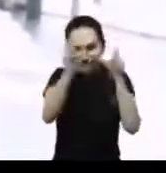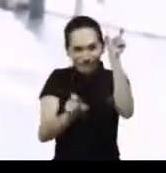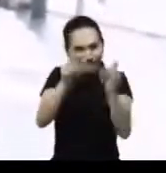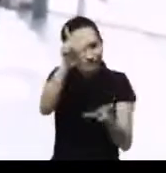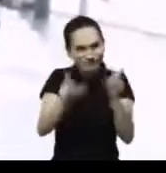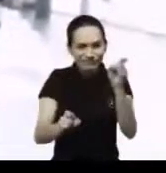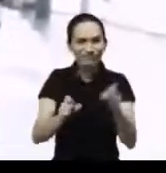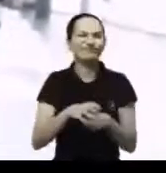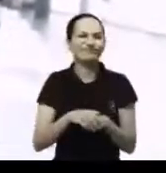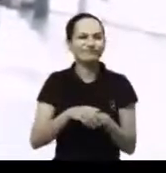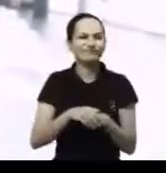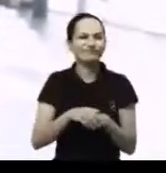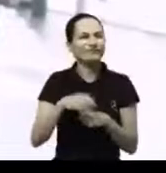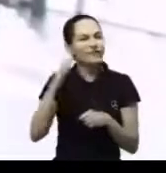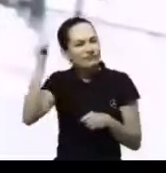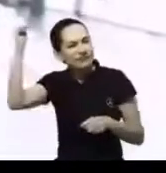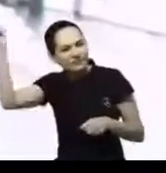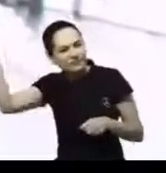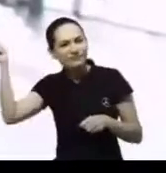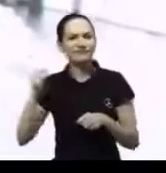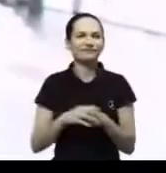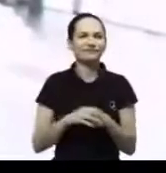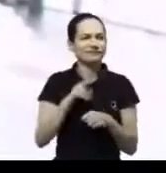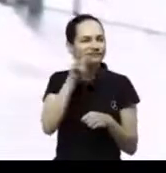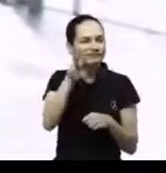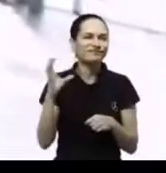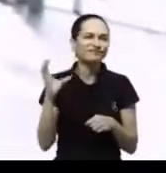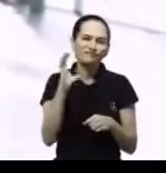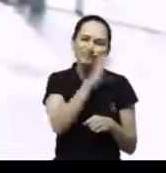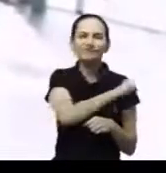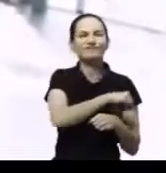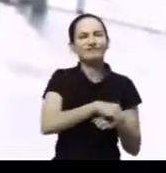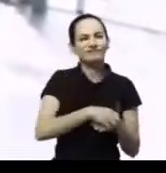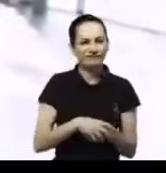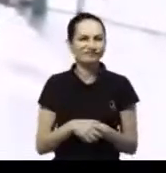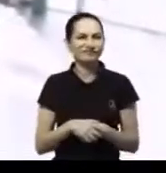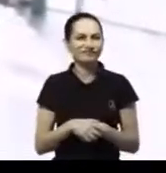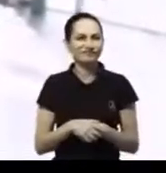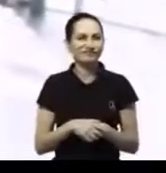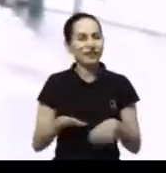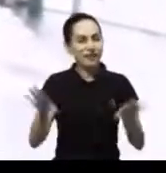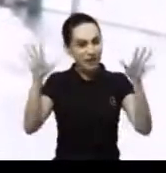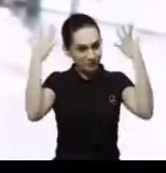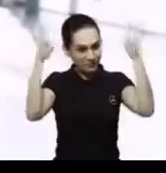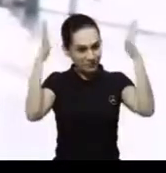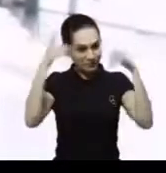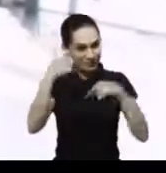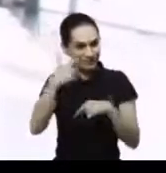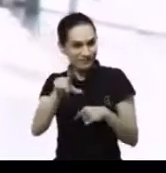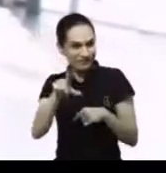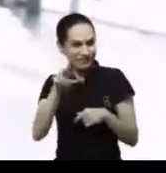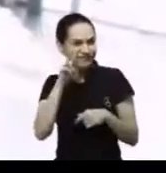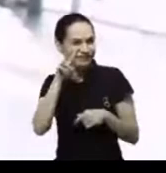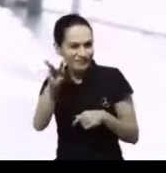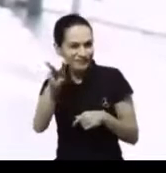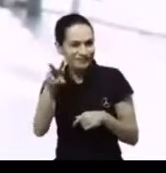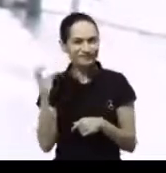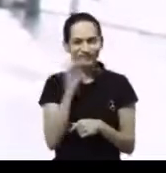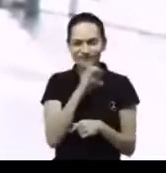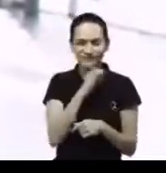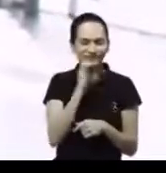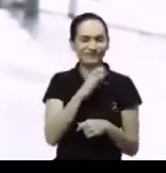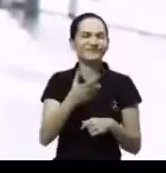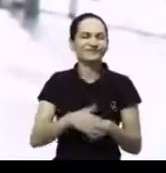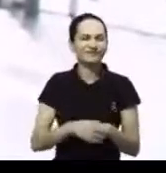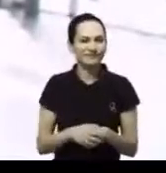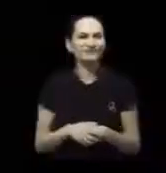having your Sweet Spring Vector old Soul again congratulations Parabéns